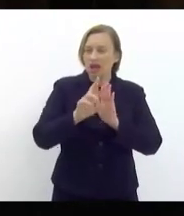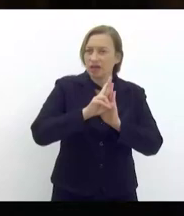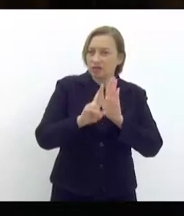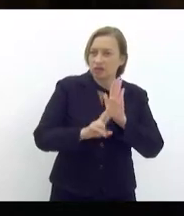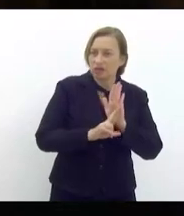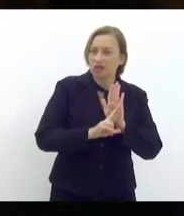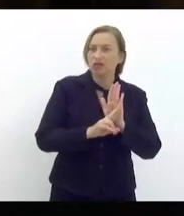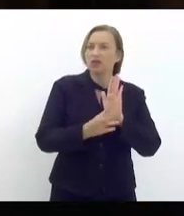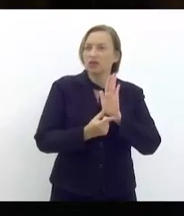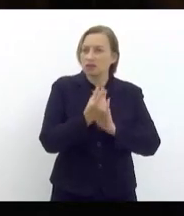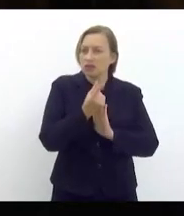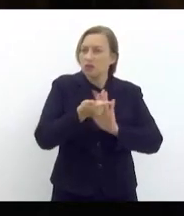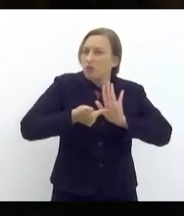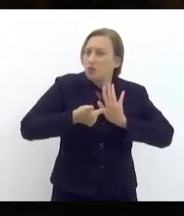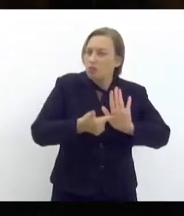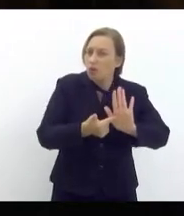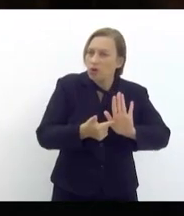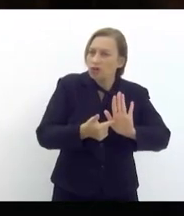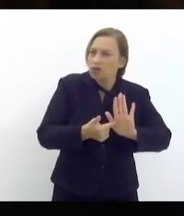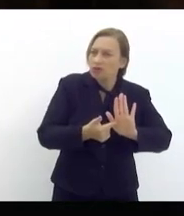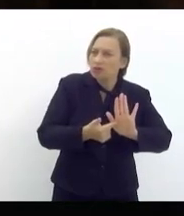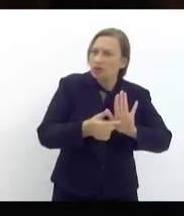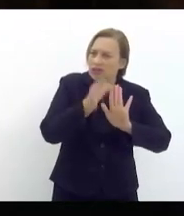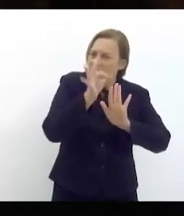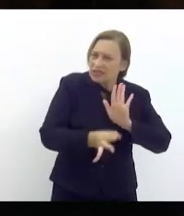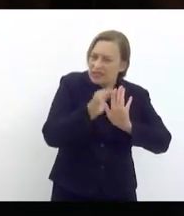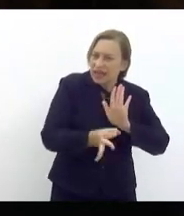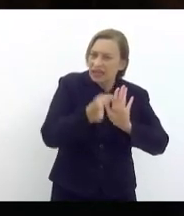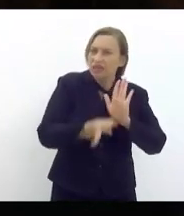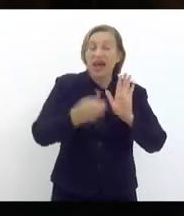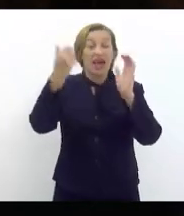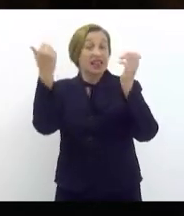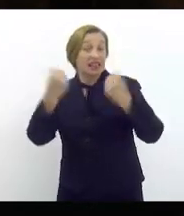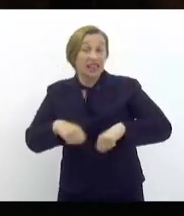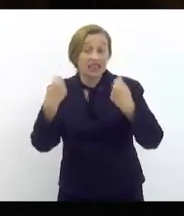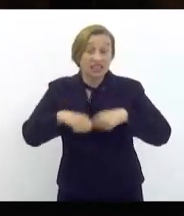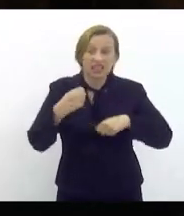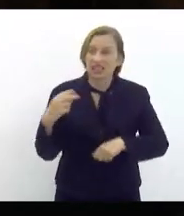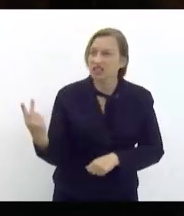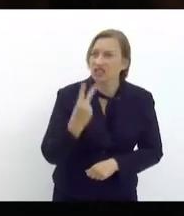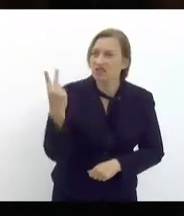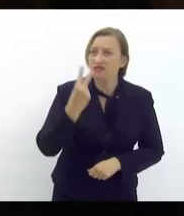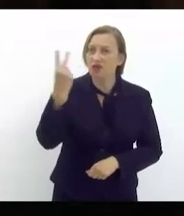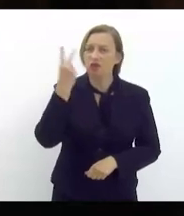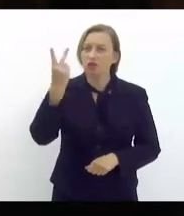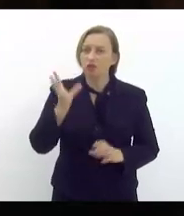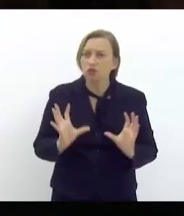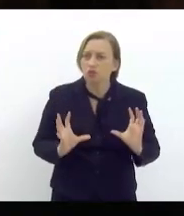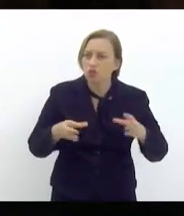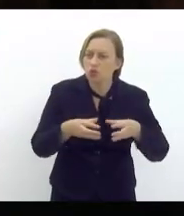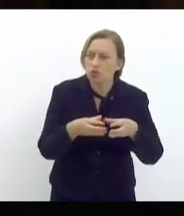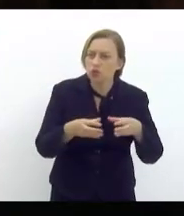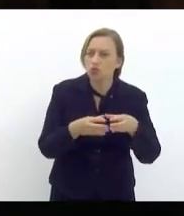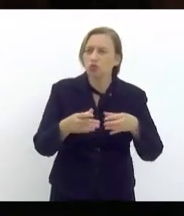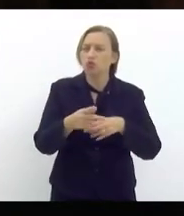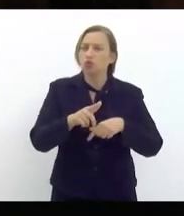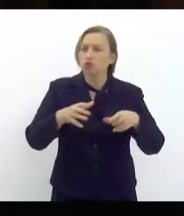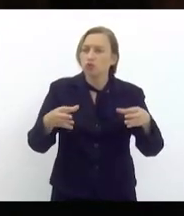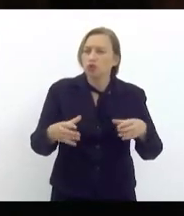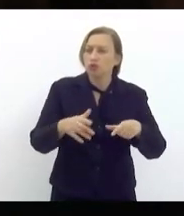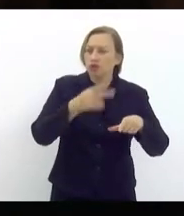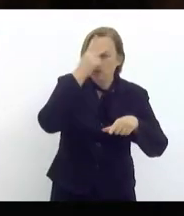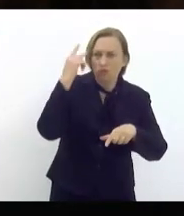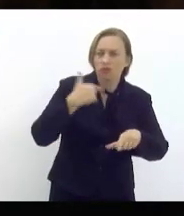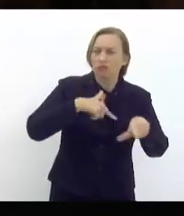orçamentárias aponta explicitamente a necessidade de valorizar o conjunto da classe trabalhadora a